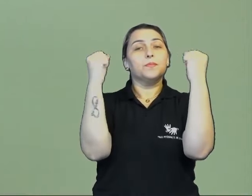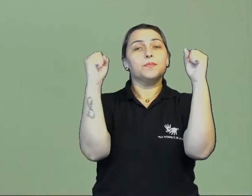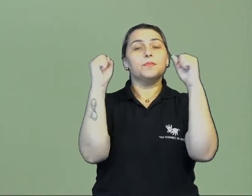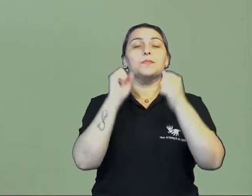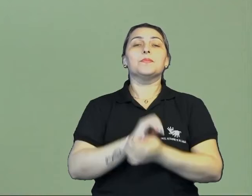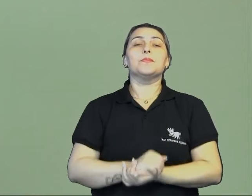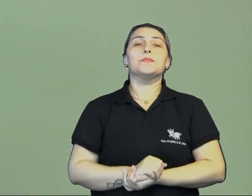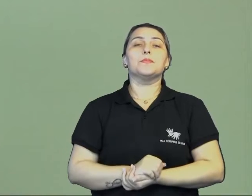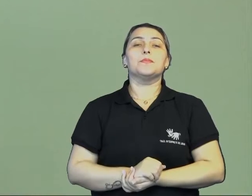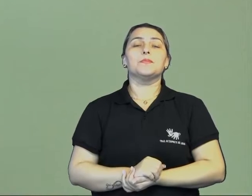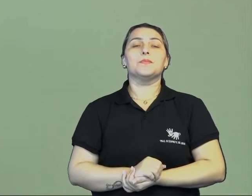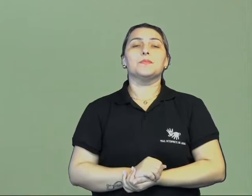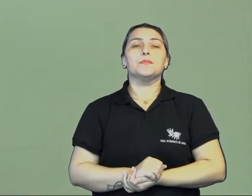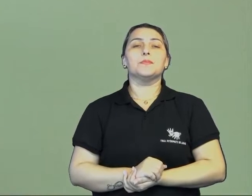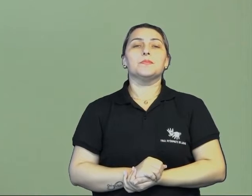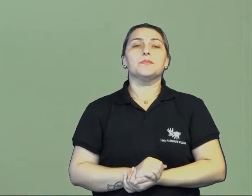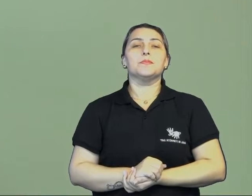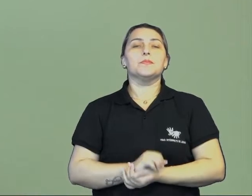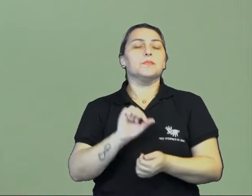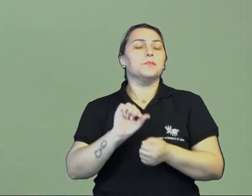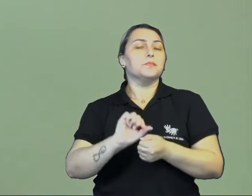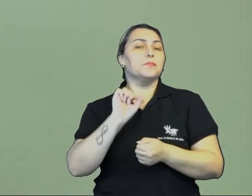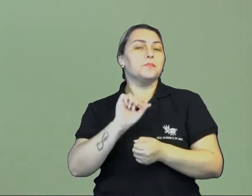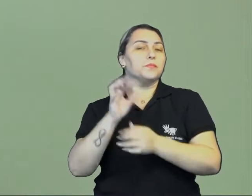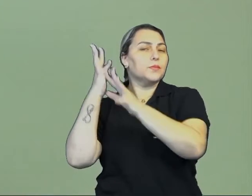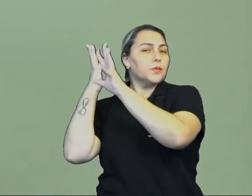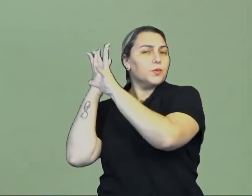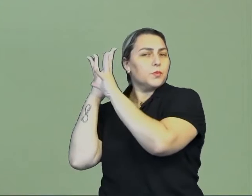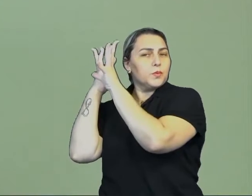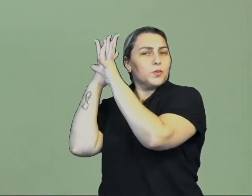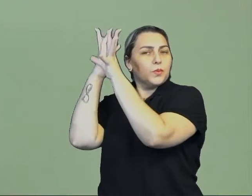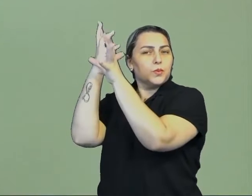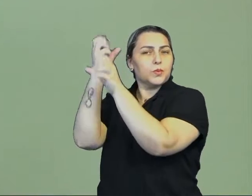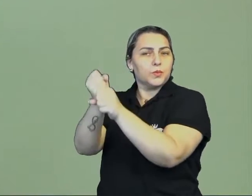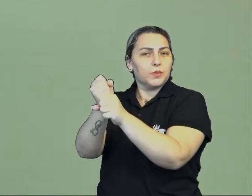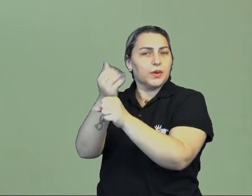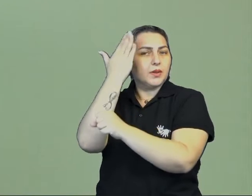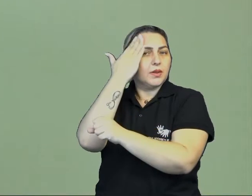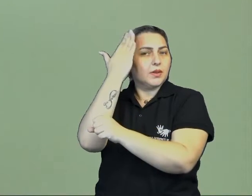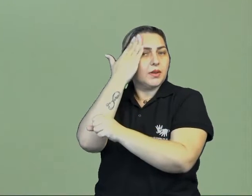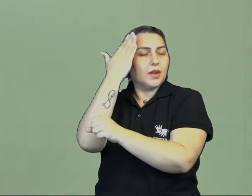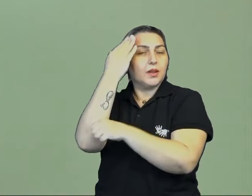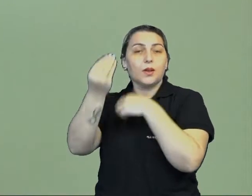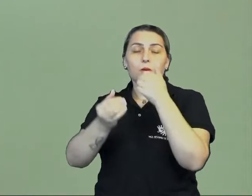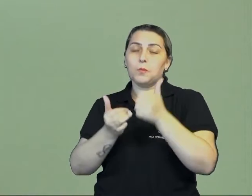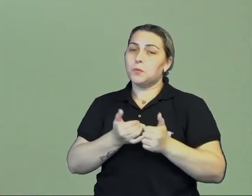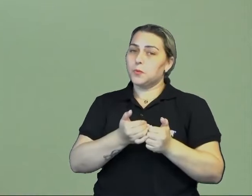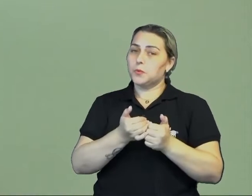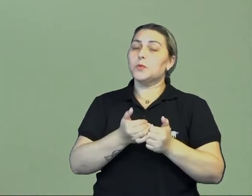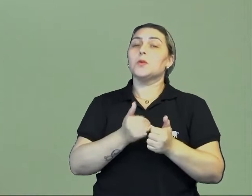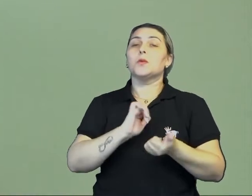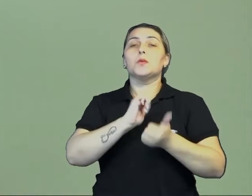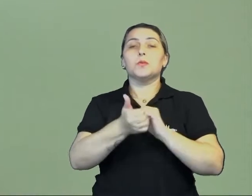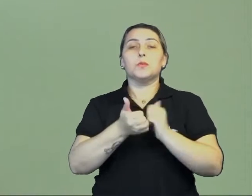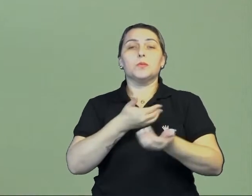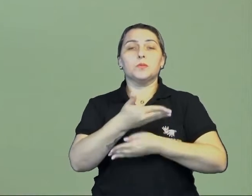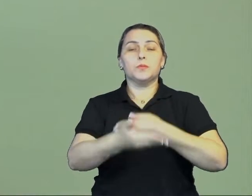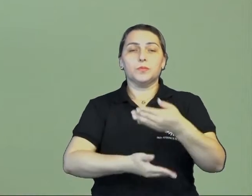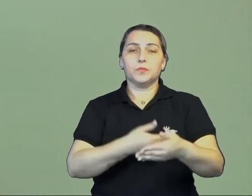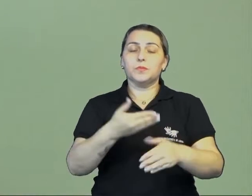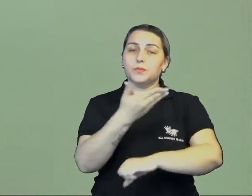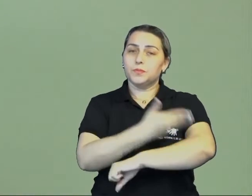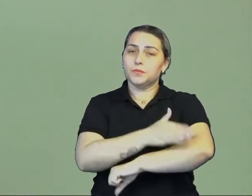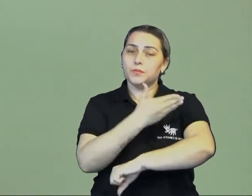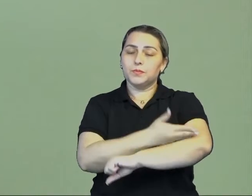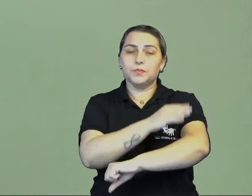Para isso, a gente vai fazer o quê? Aquele retrospecto histórico para compreender como o jogo e o esporte se relacionam como uma prática